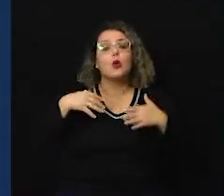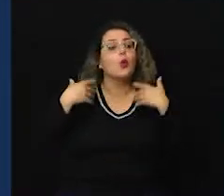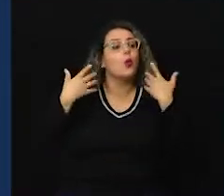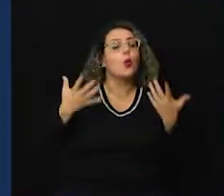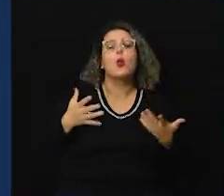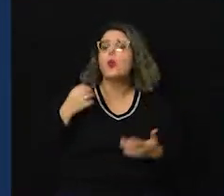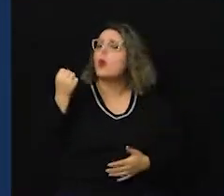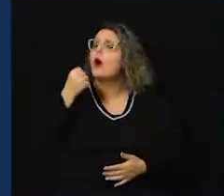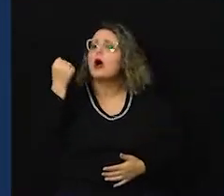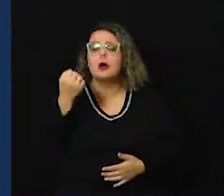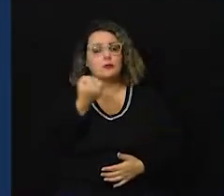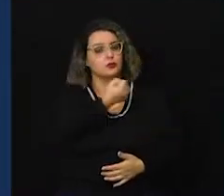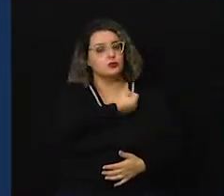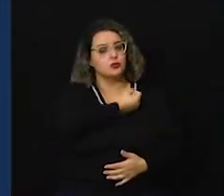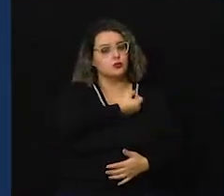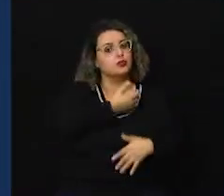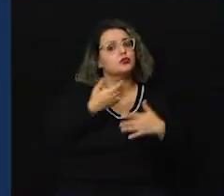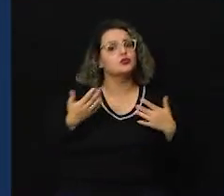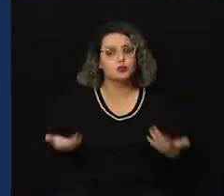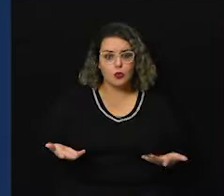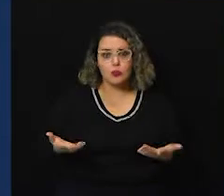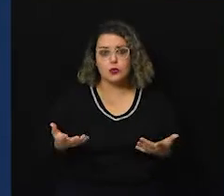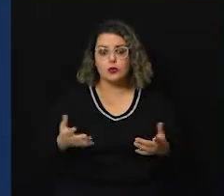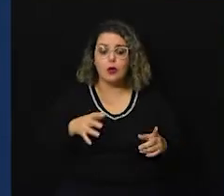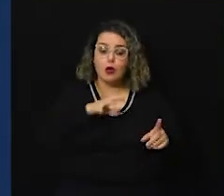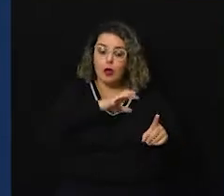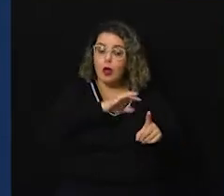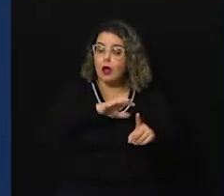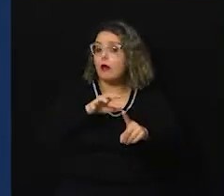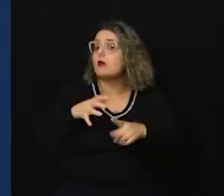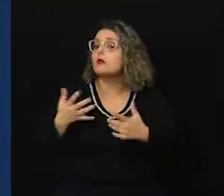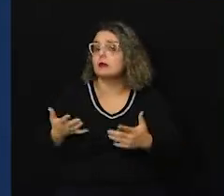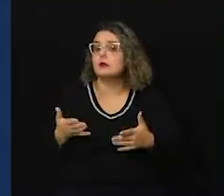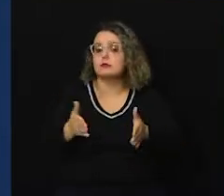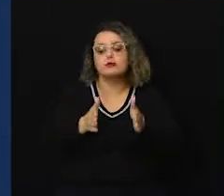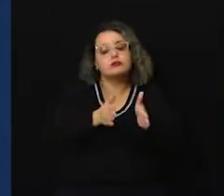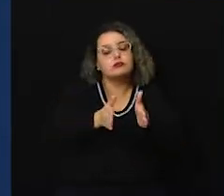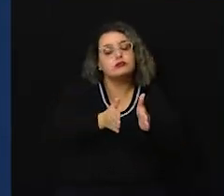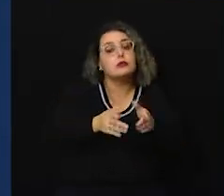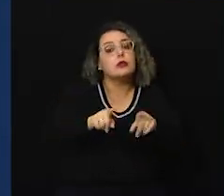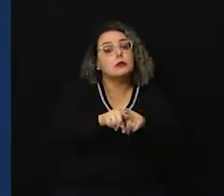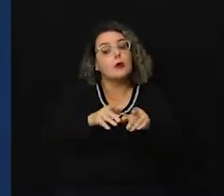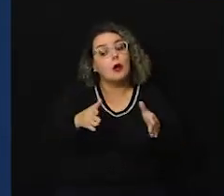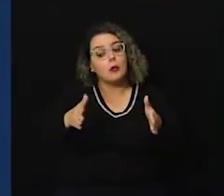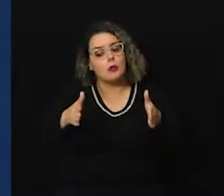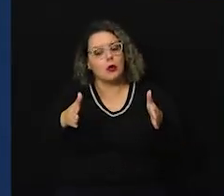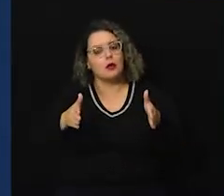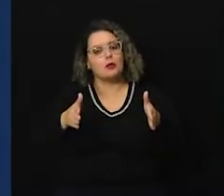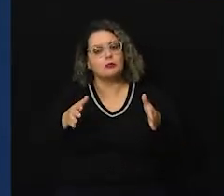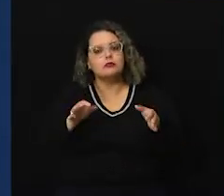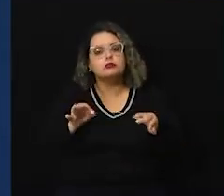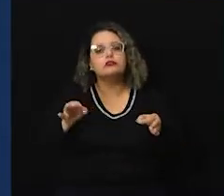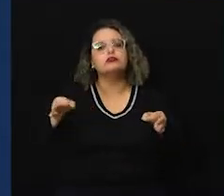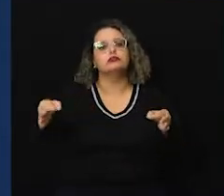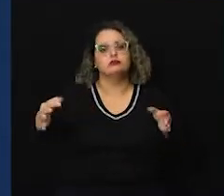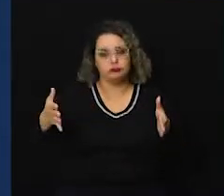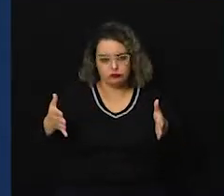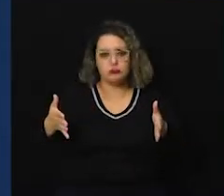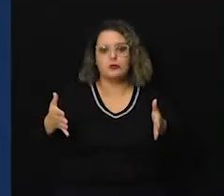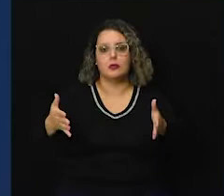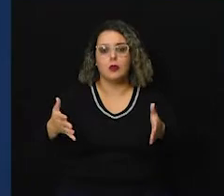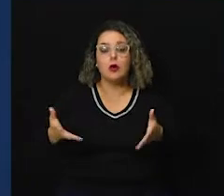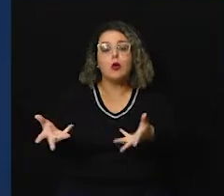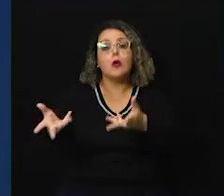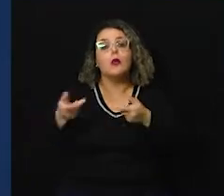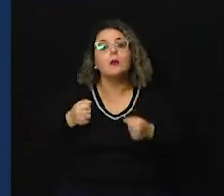a gravidade desses números que a gente apresentou e o impacto disso a médio e longo prazo para o meio ambiente nós convidamos hoje